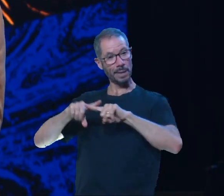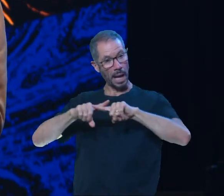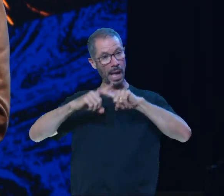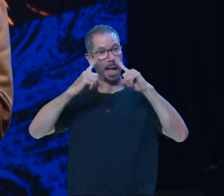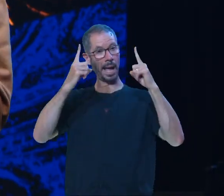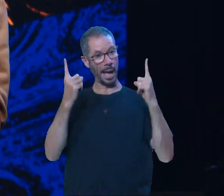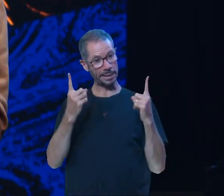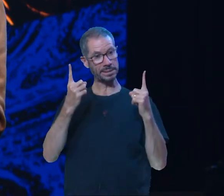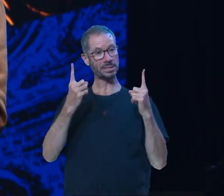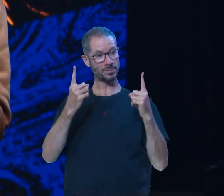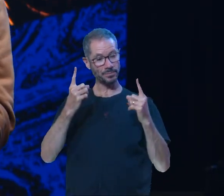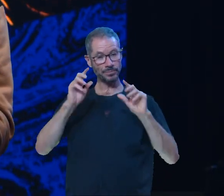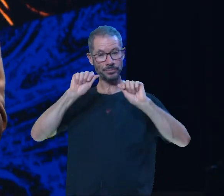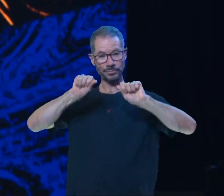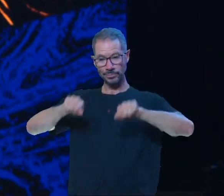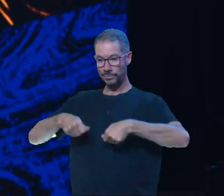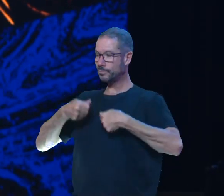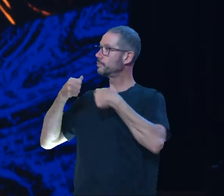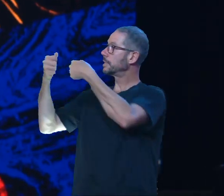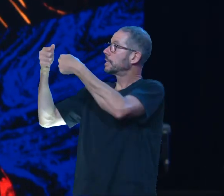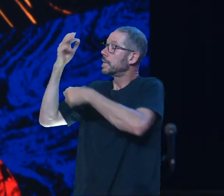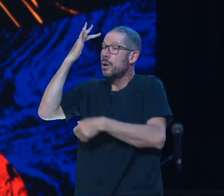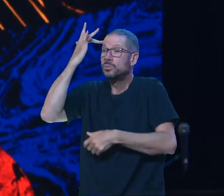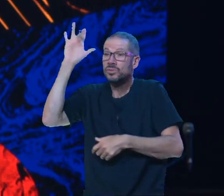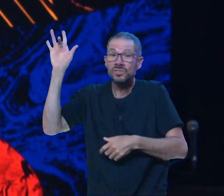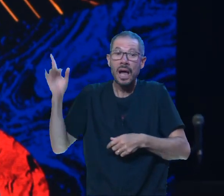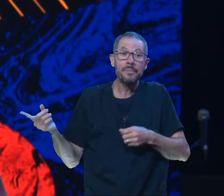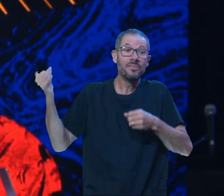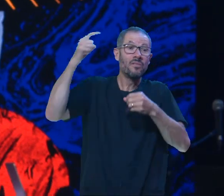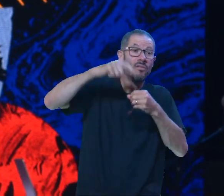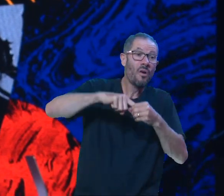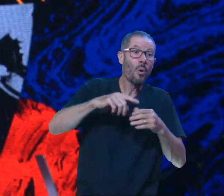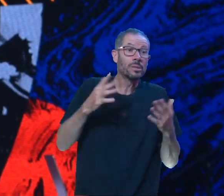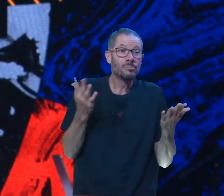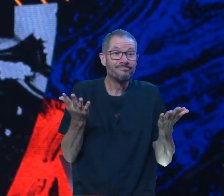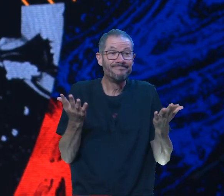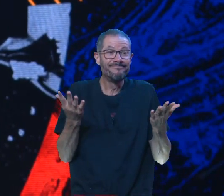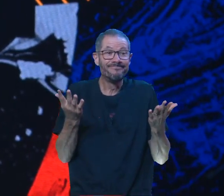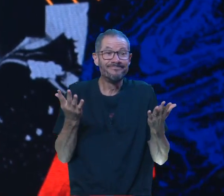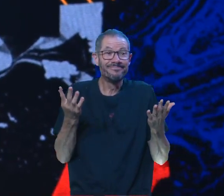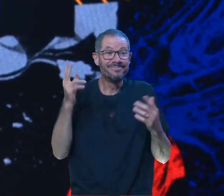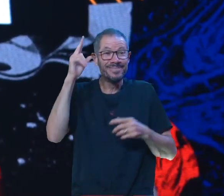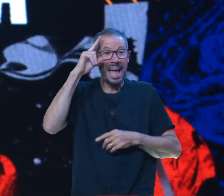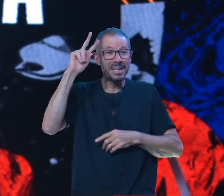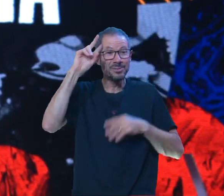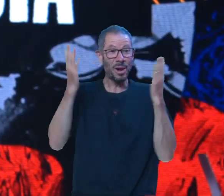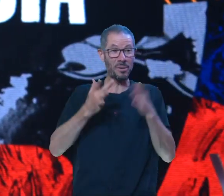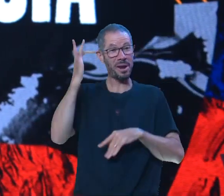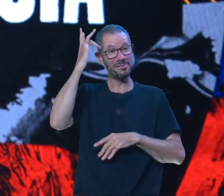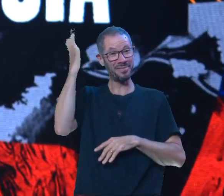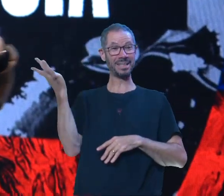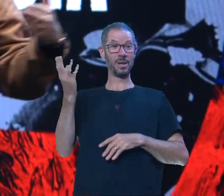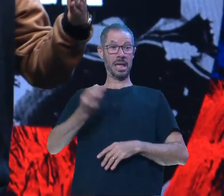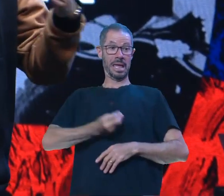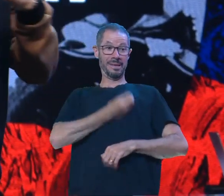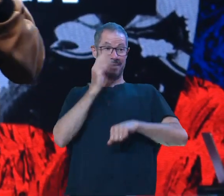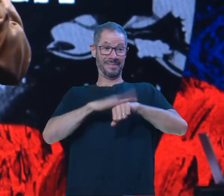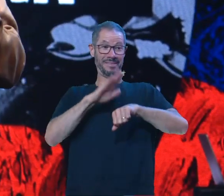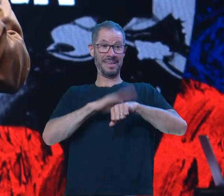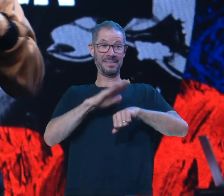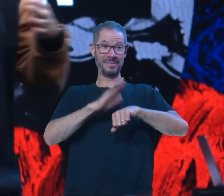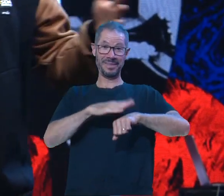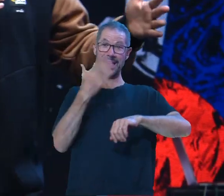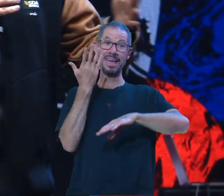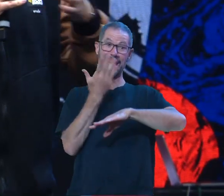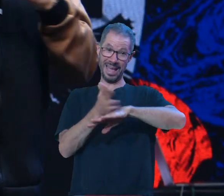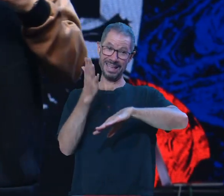Mas quando você entrega, você não sabe se vai ter de volta. E ouvir a história agora é fácil. Viver a história, ou